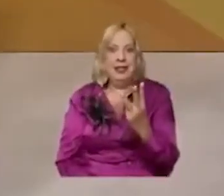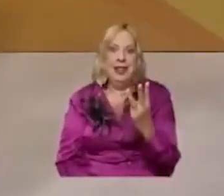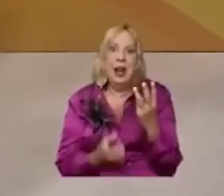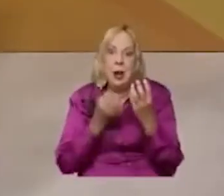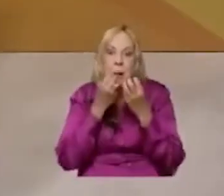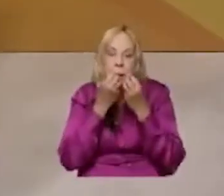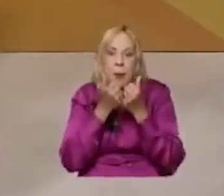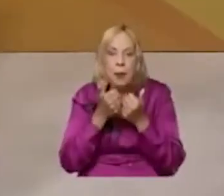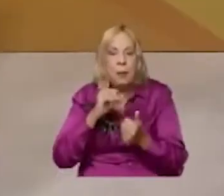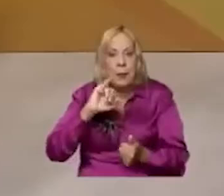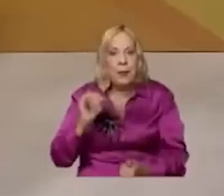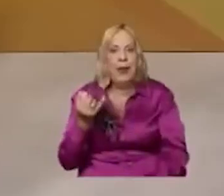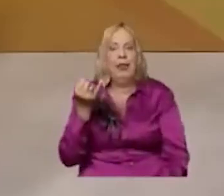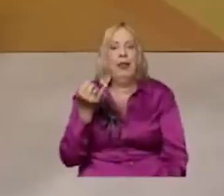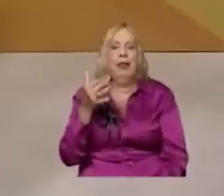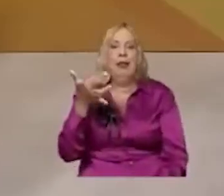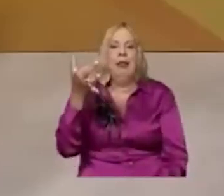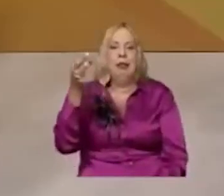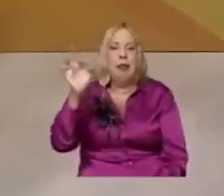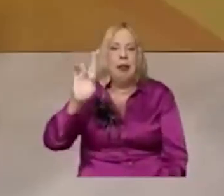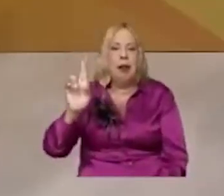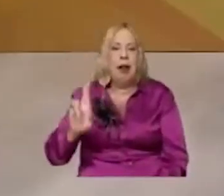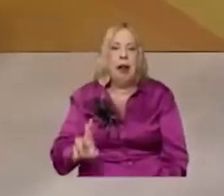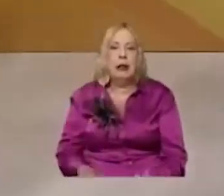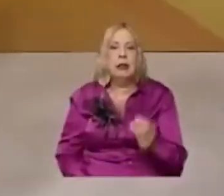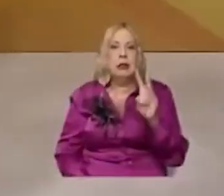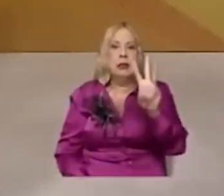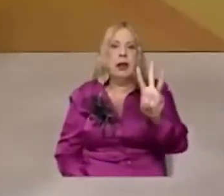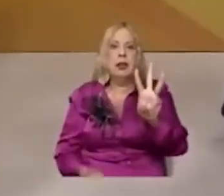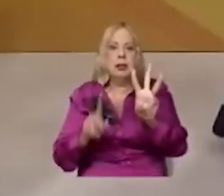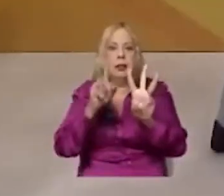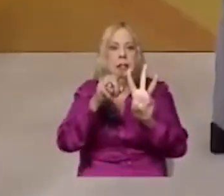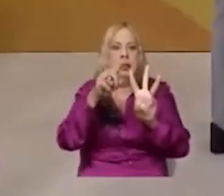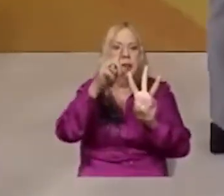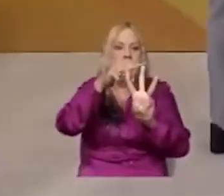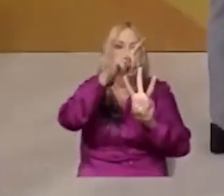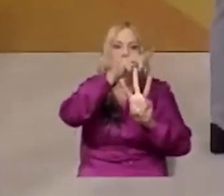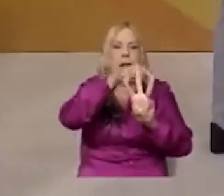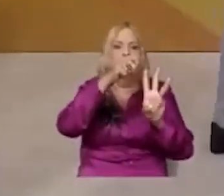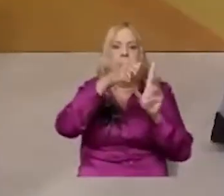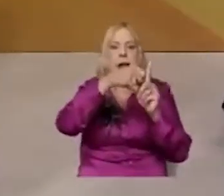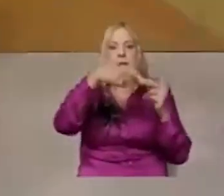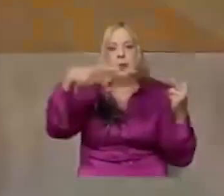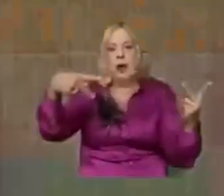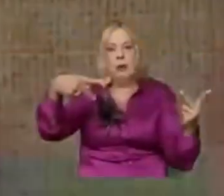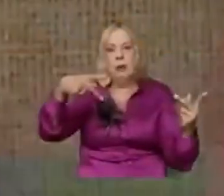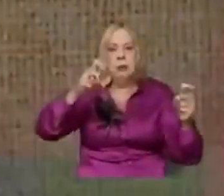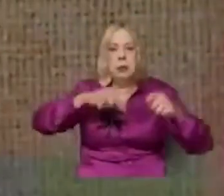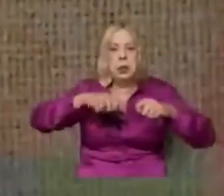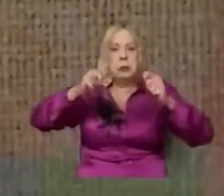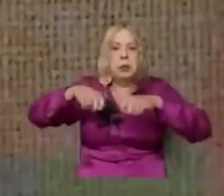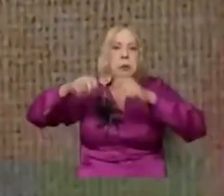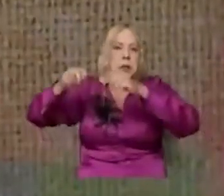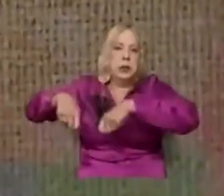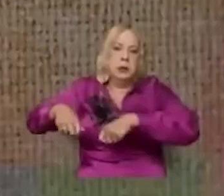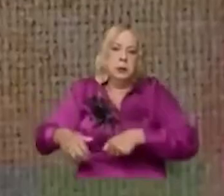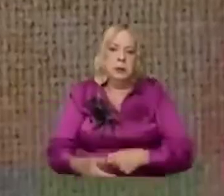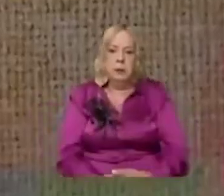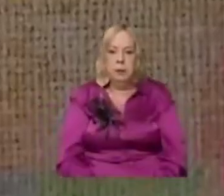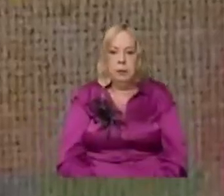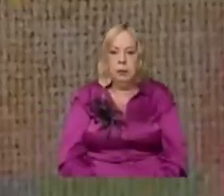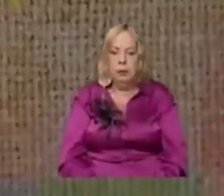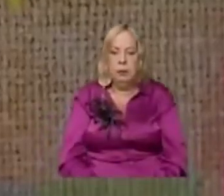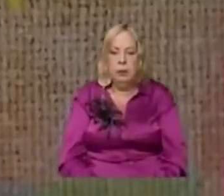título ali, 3 oportunidades de concorrer, triplicou as chances aí. Você sabe que eu já separei meu din-din, né? Eu já vou